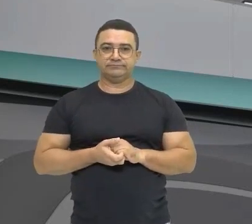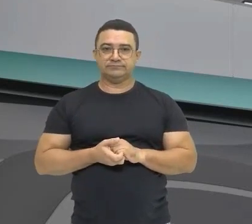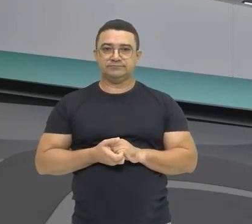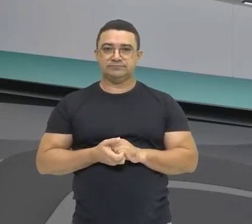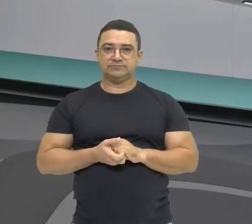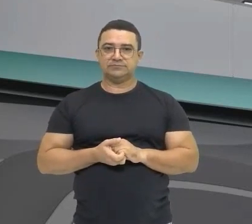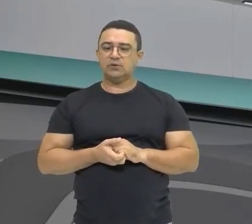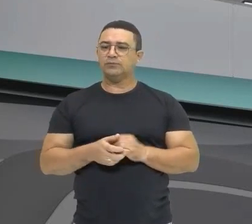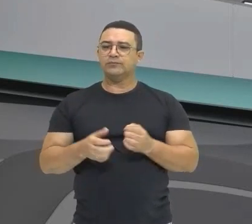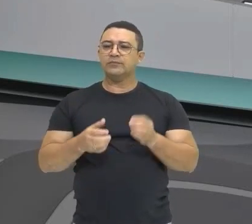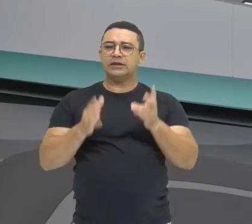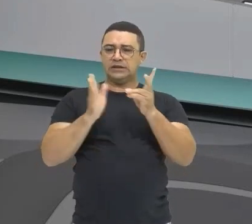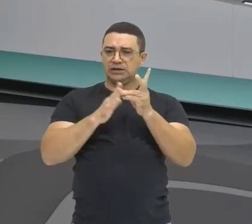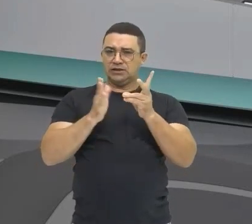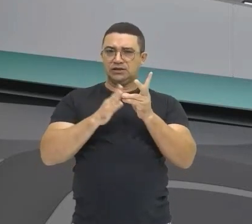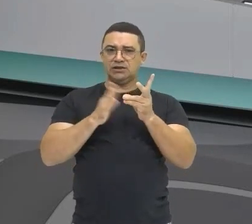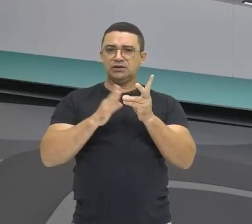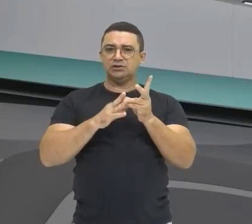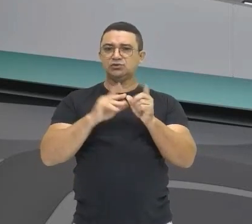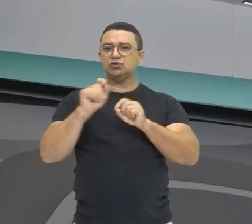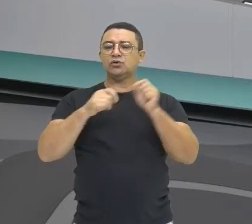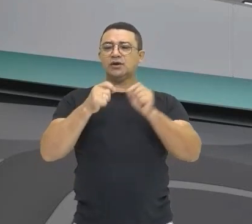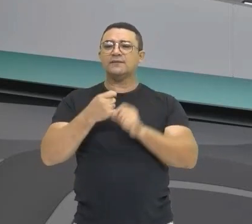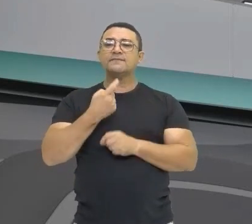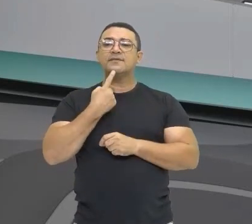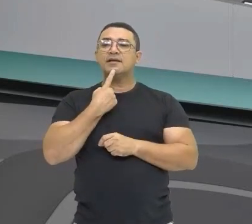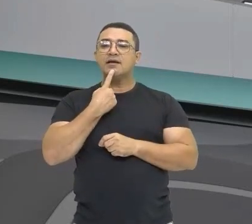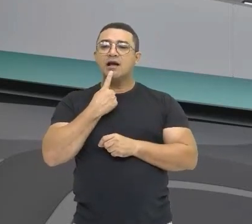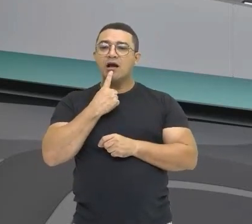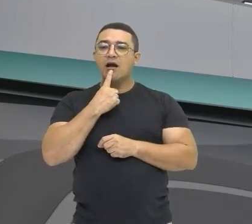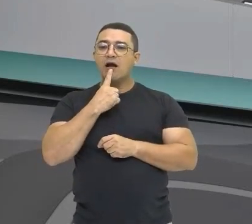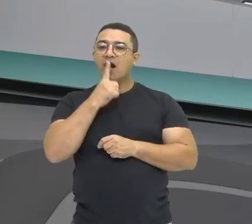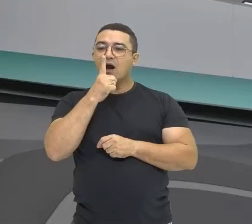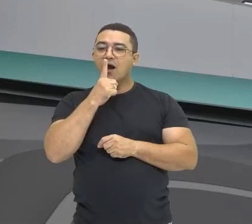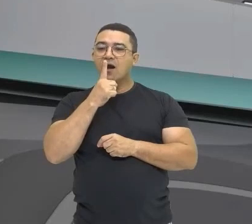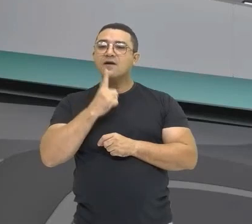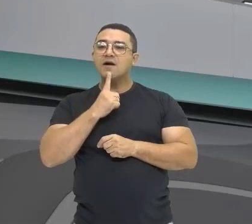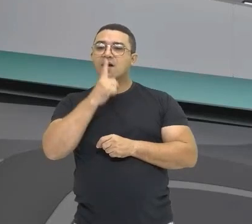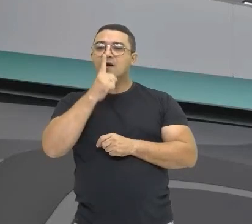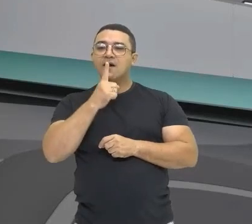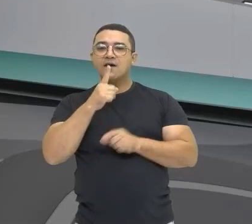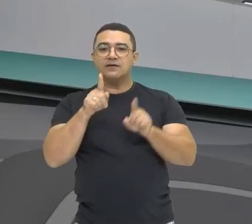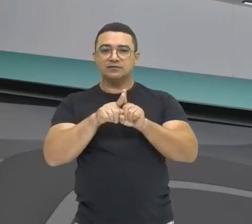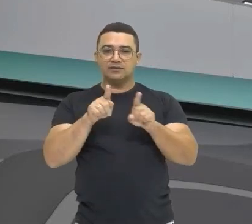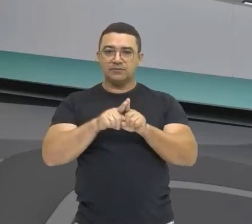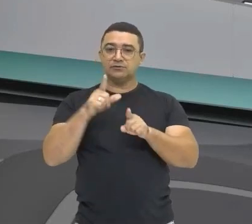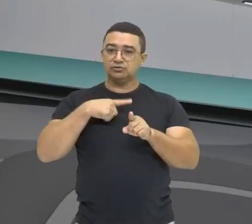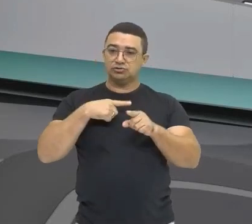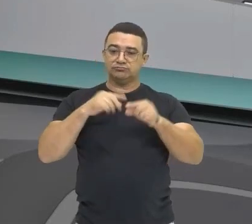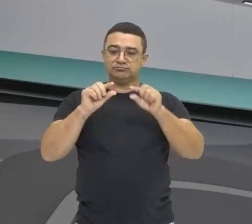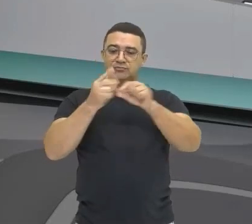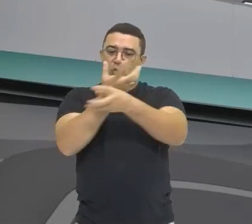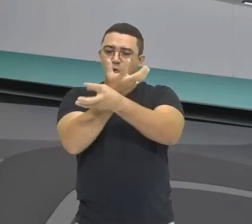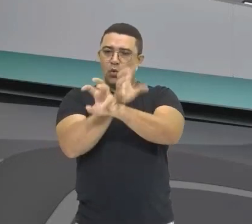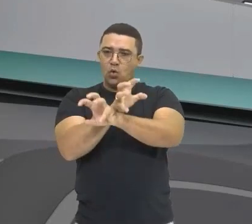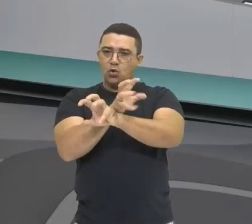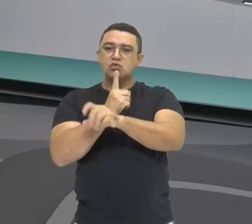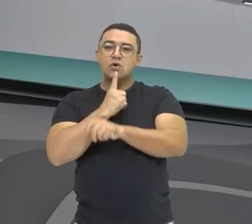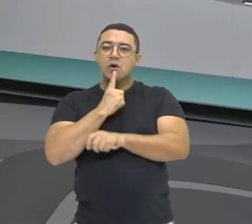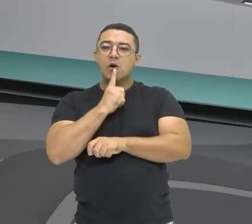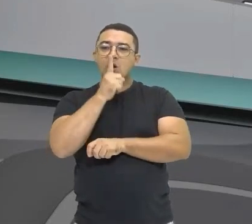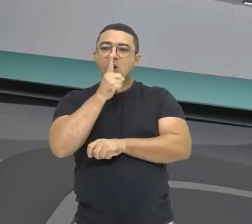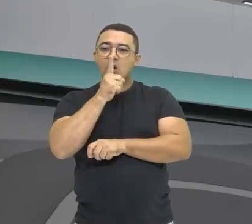os beiços de baixo furados e metidos neles seus ossos brancos e